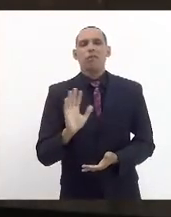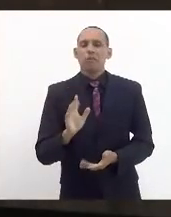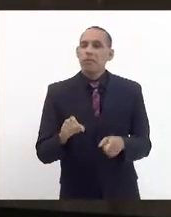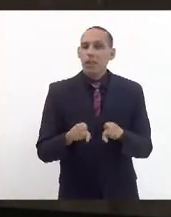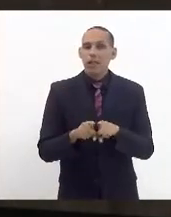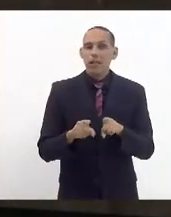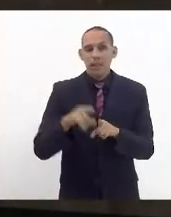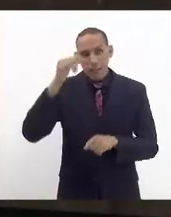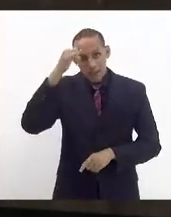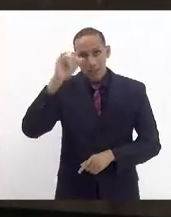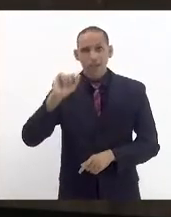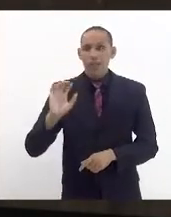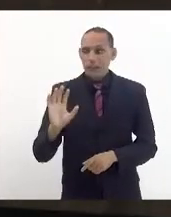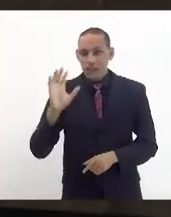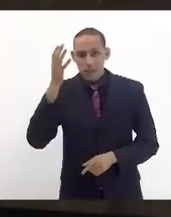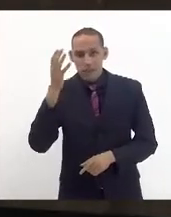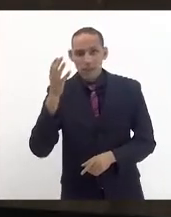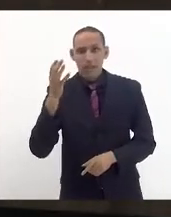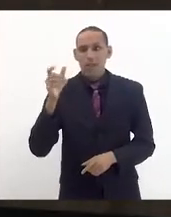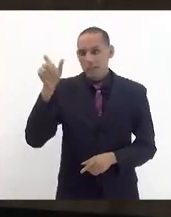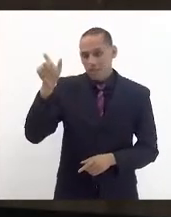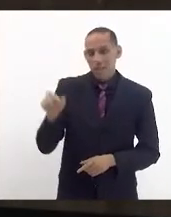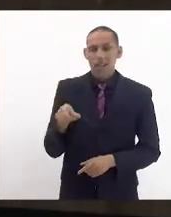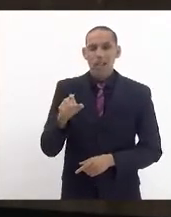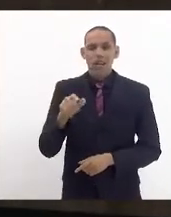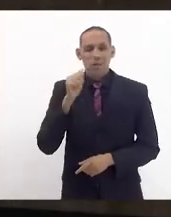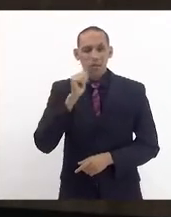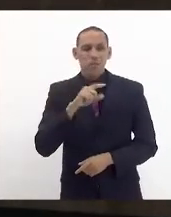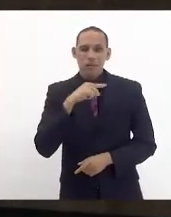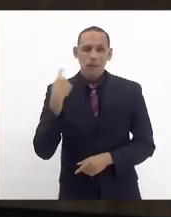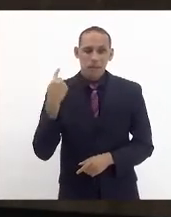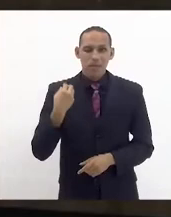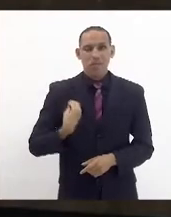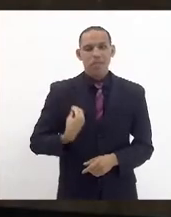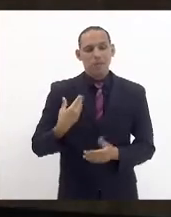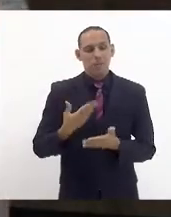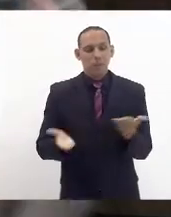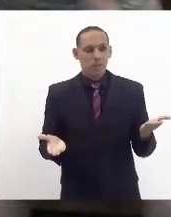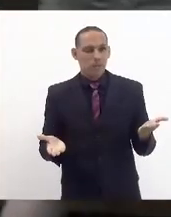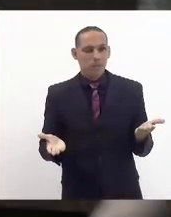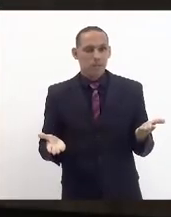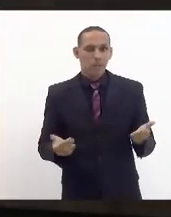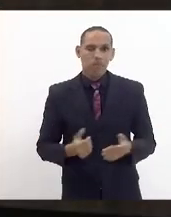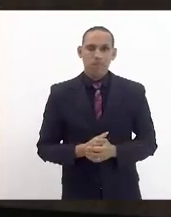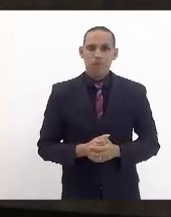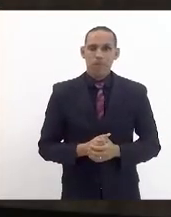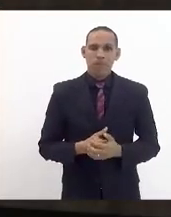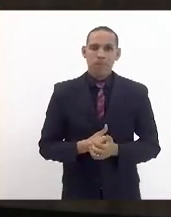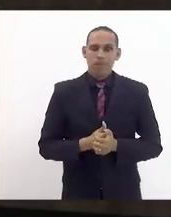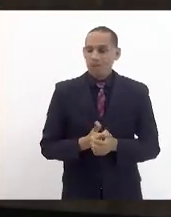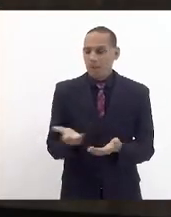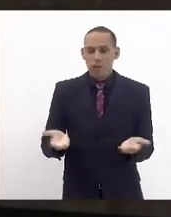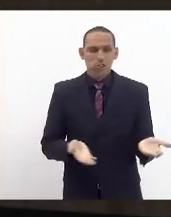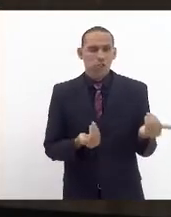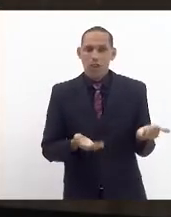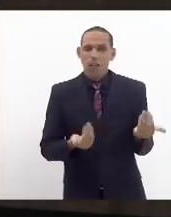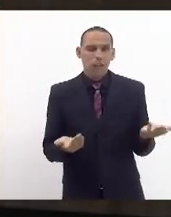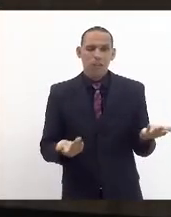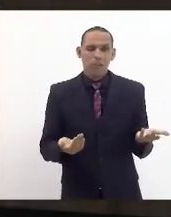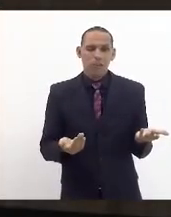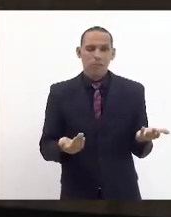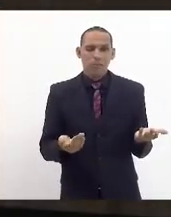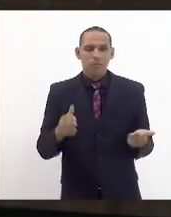de prevenção a acidentes que tirou, infelizmente, a vida de uma jovem, de uma